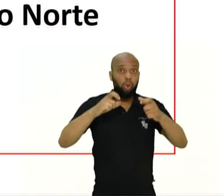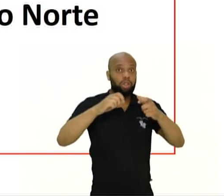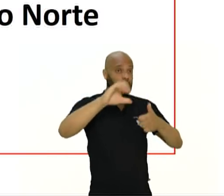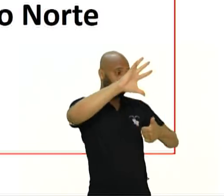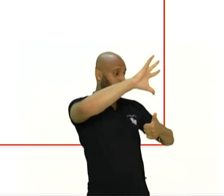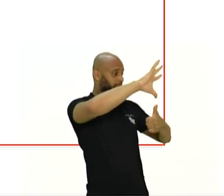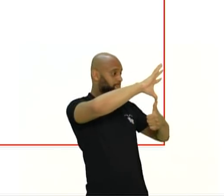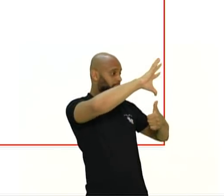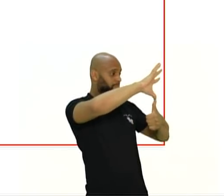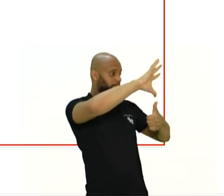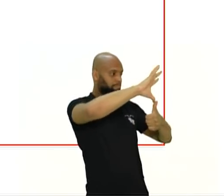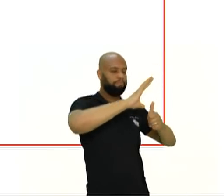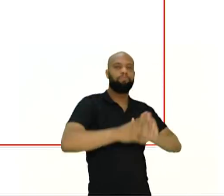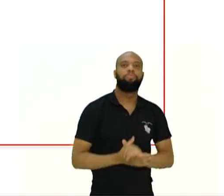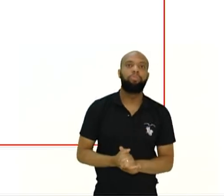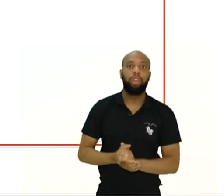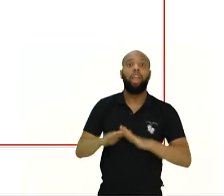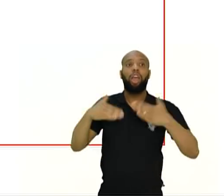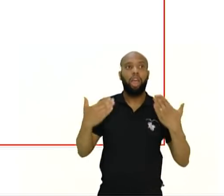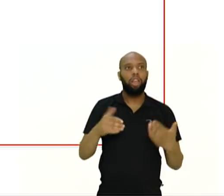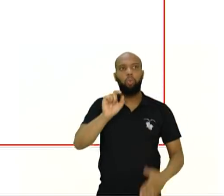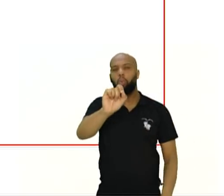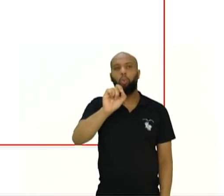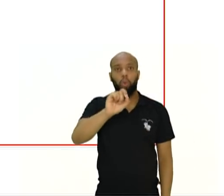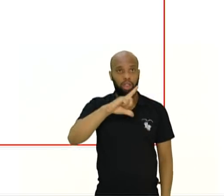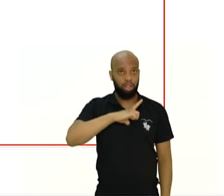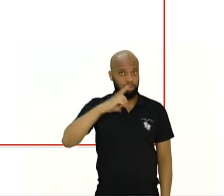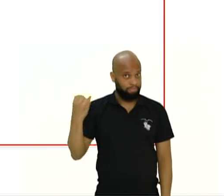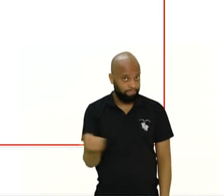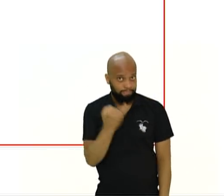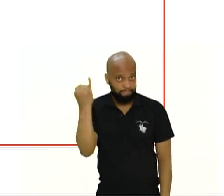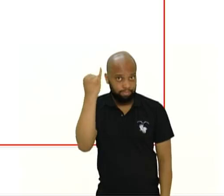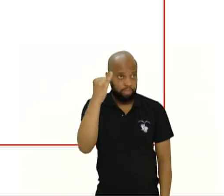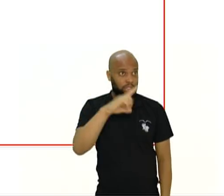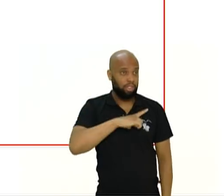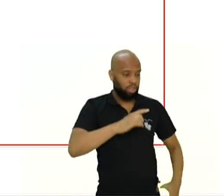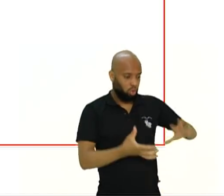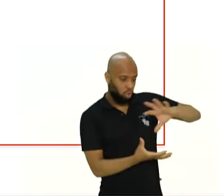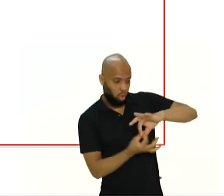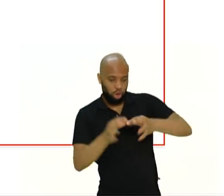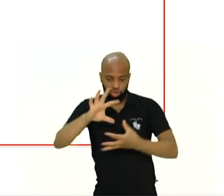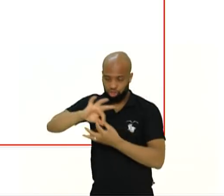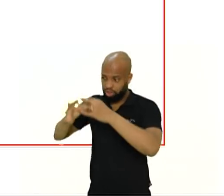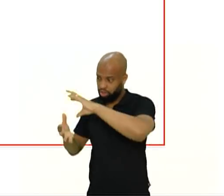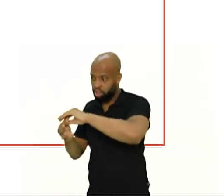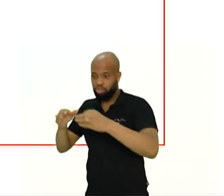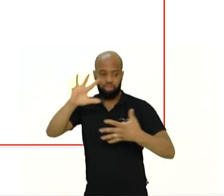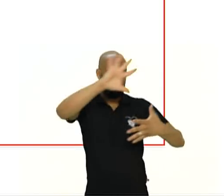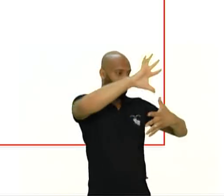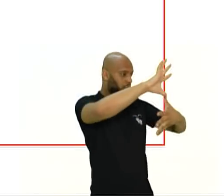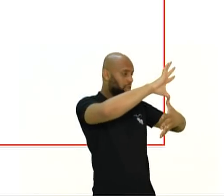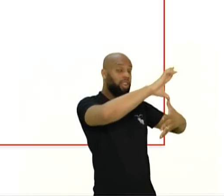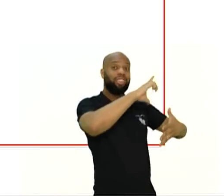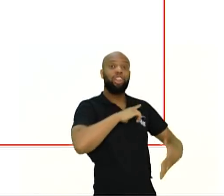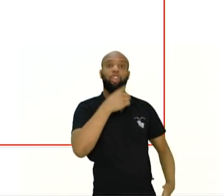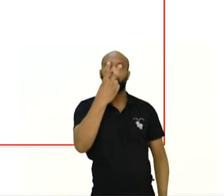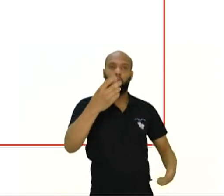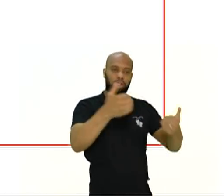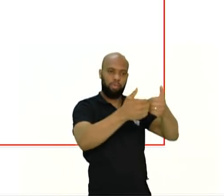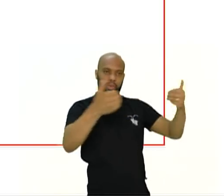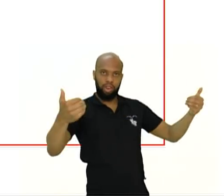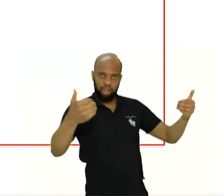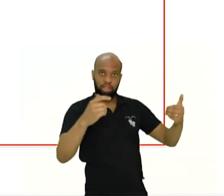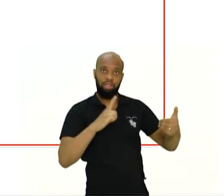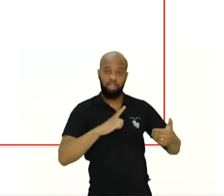do Norte. Lembrando vocês, né, que o continente americano ele possui ali duas regionalizações.